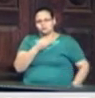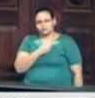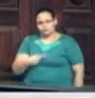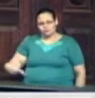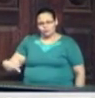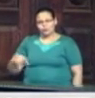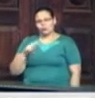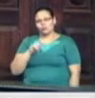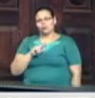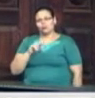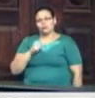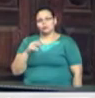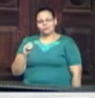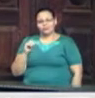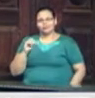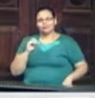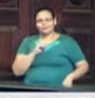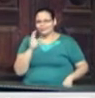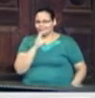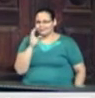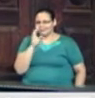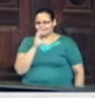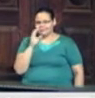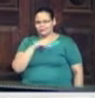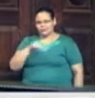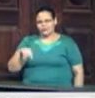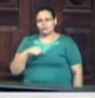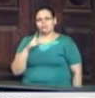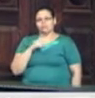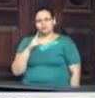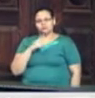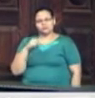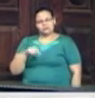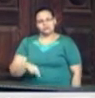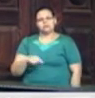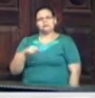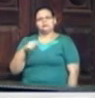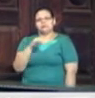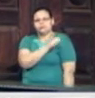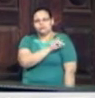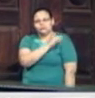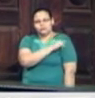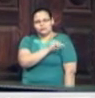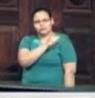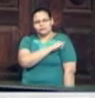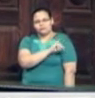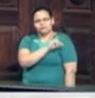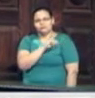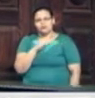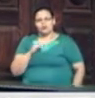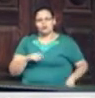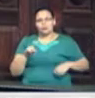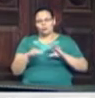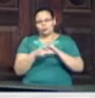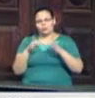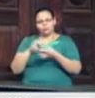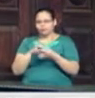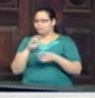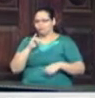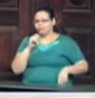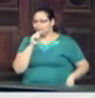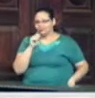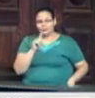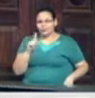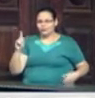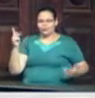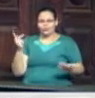branca, um apoiamento emergencial, que nós aqui no Rio de Janeiro já recebemos por conta da Olimpíada. Se isso não